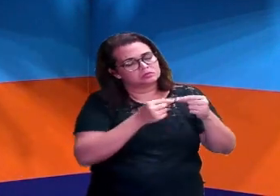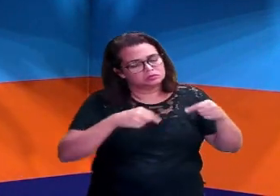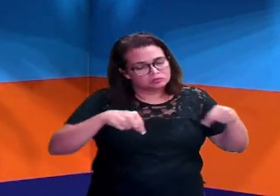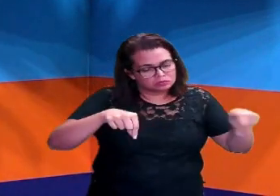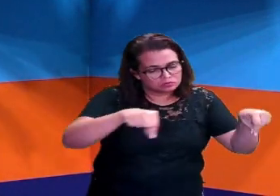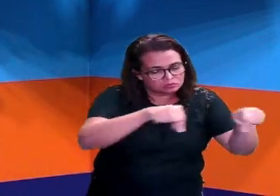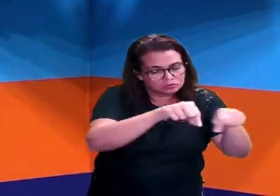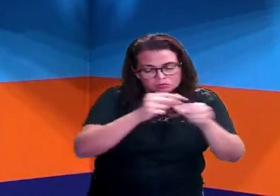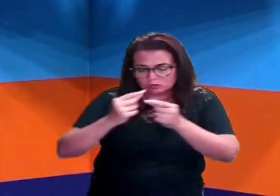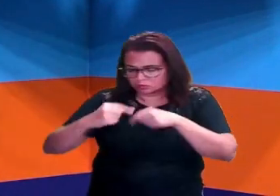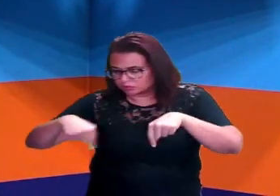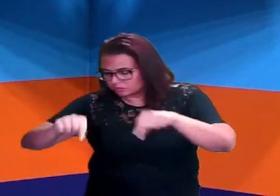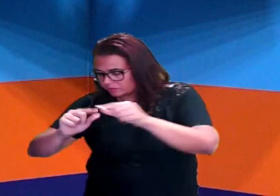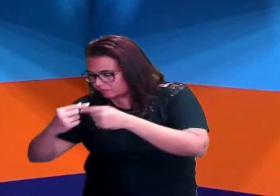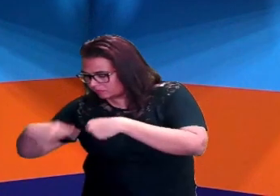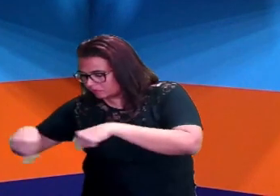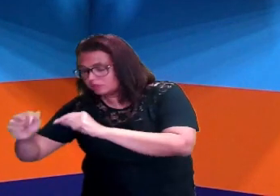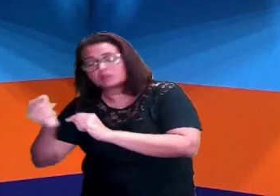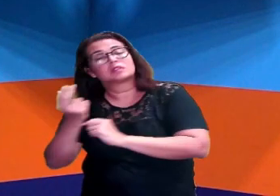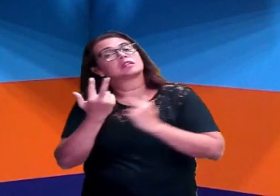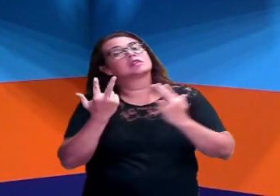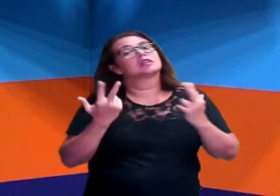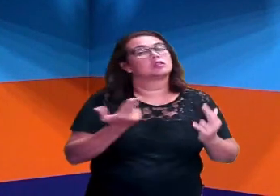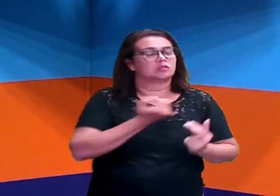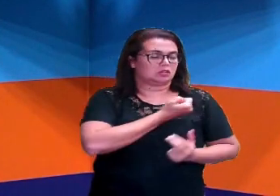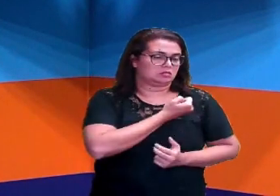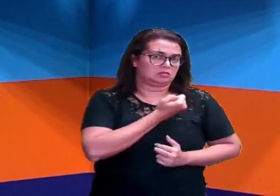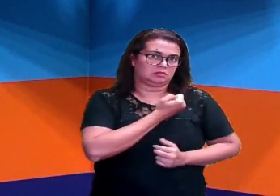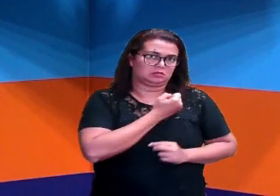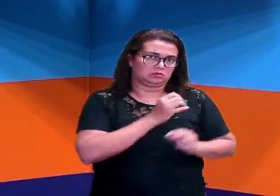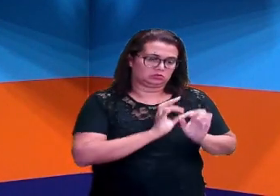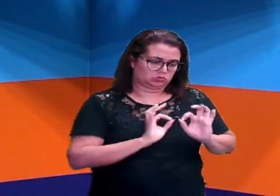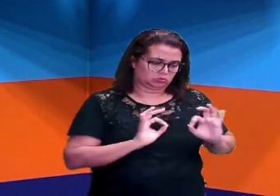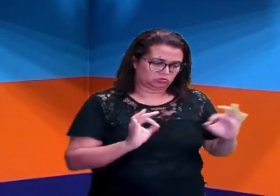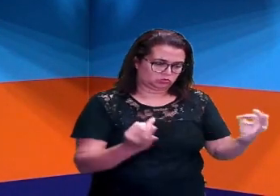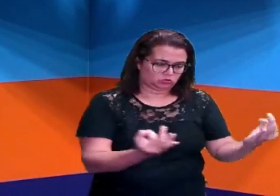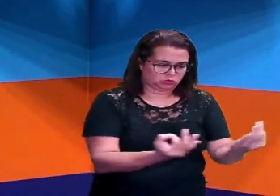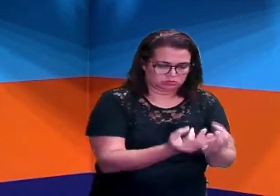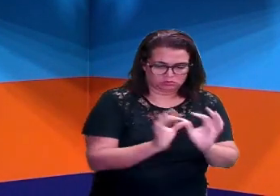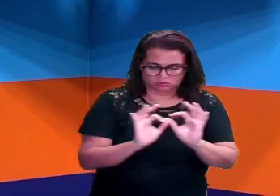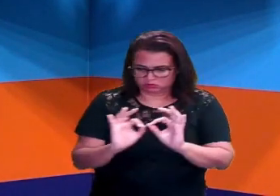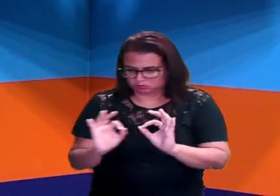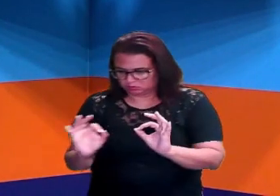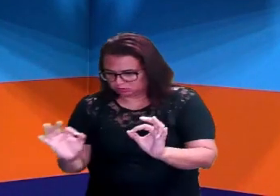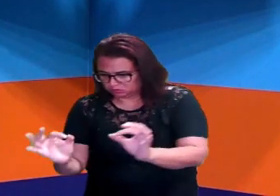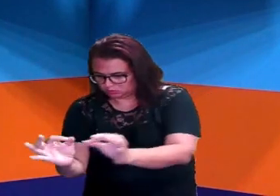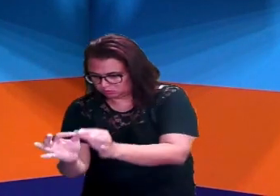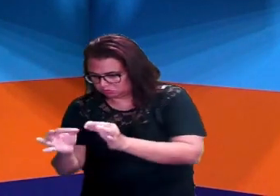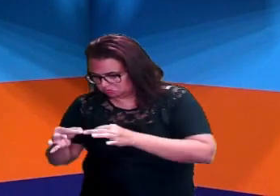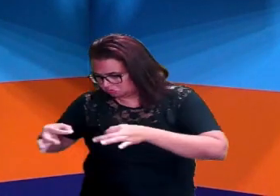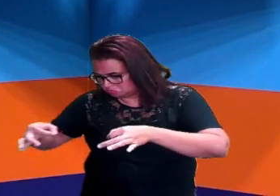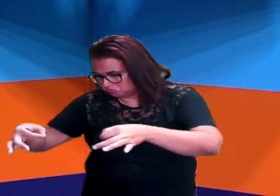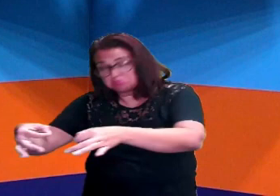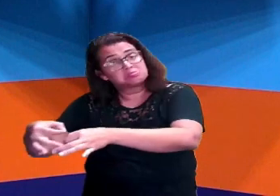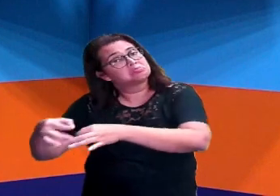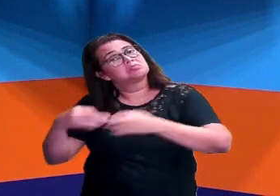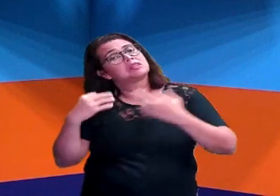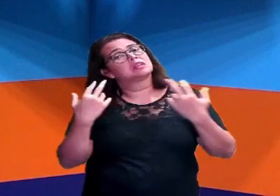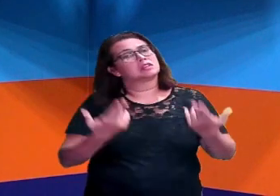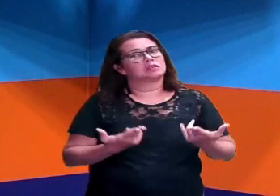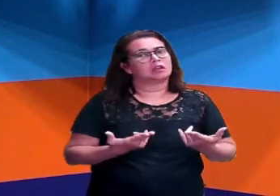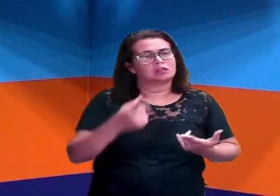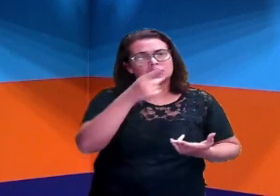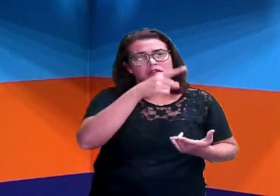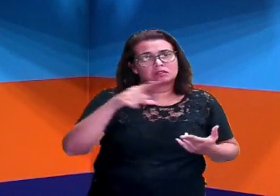vamos identificar como se tivesse uma mesa aqui e as latas estivessem em cima da mesa. Então, a base tem a mesma medida. Observe-as